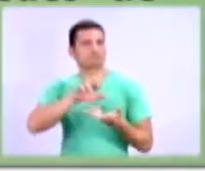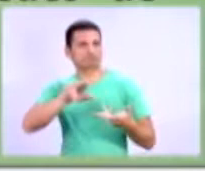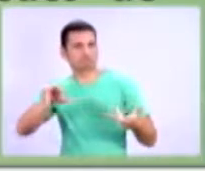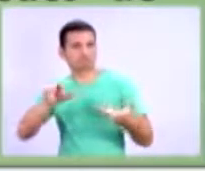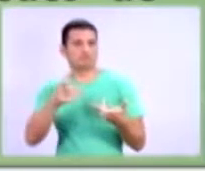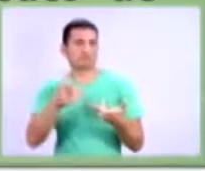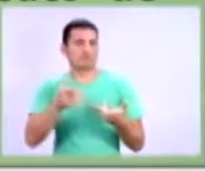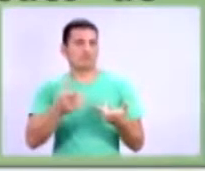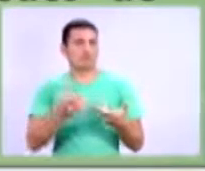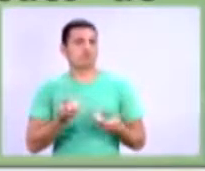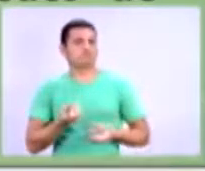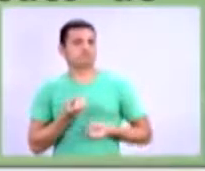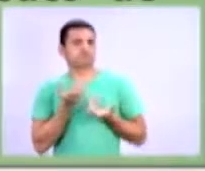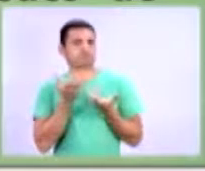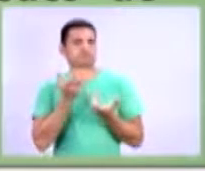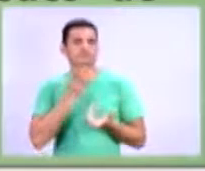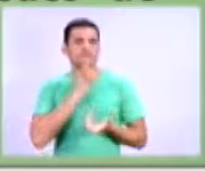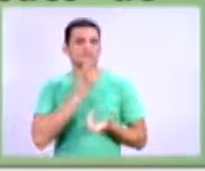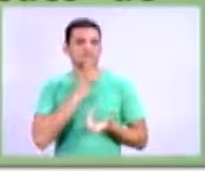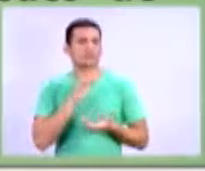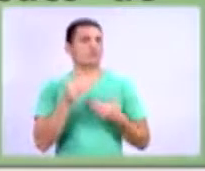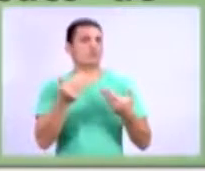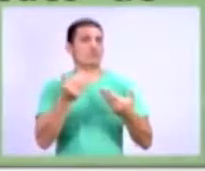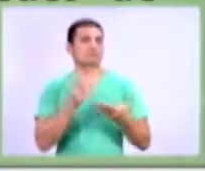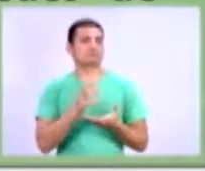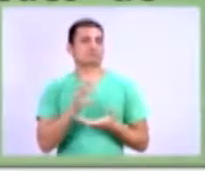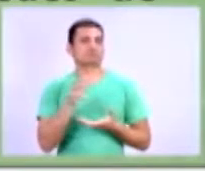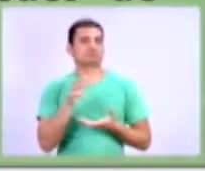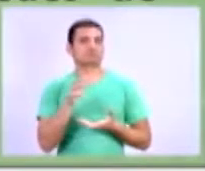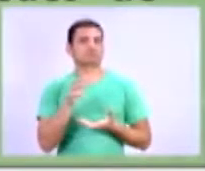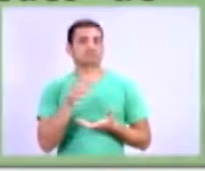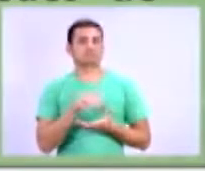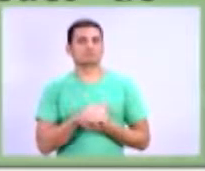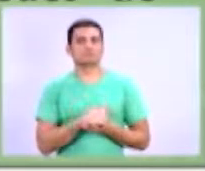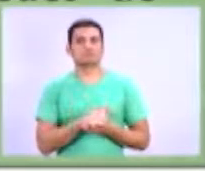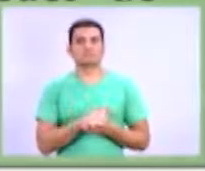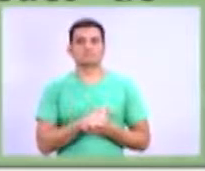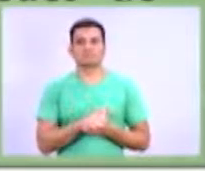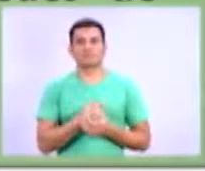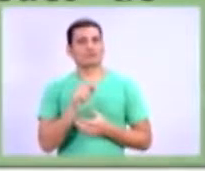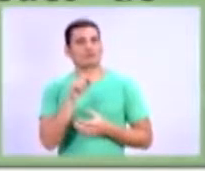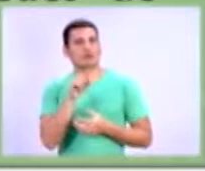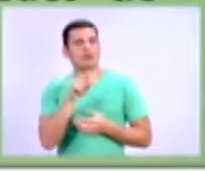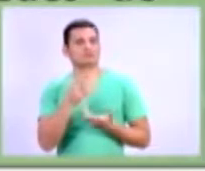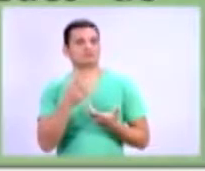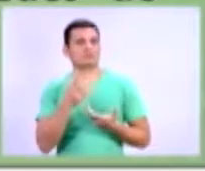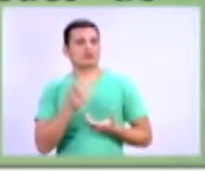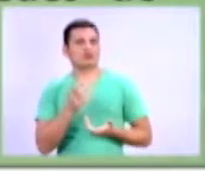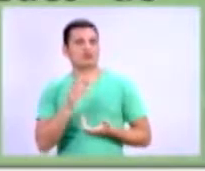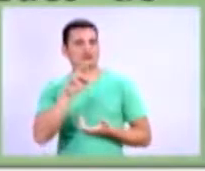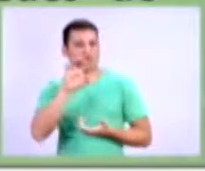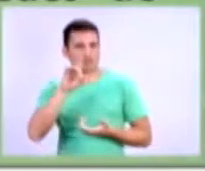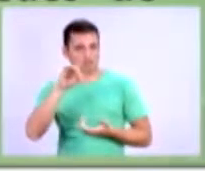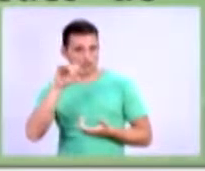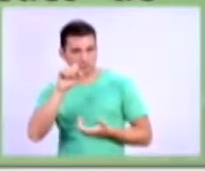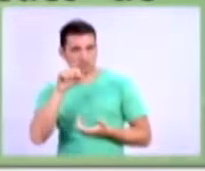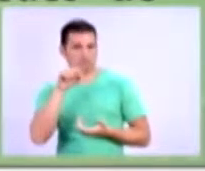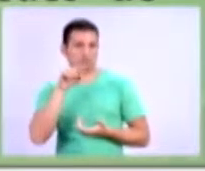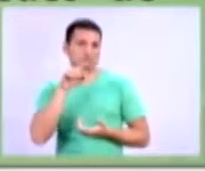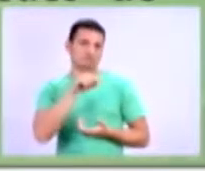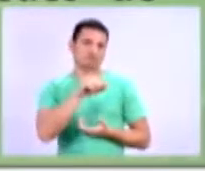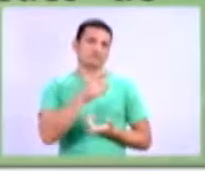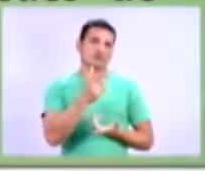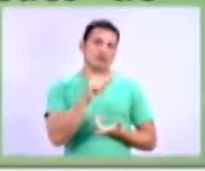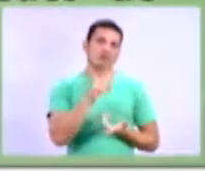que vão buscar essas soluções? Essas redes de produção de conhecimento são as redes